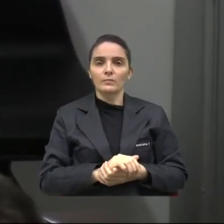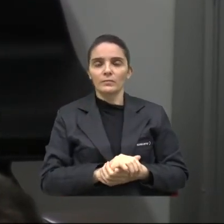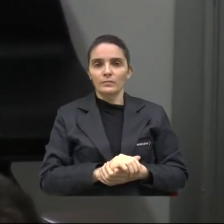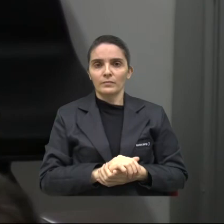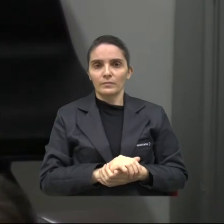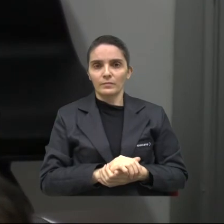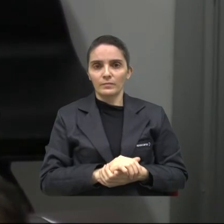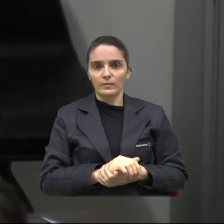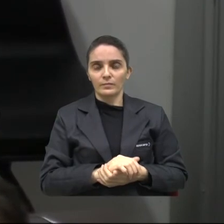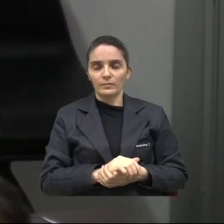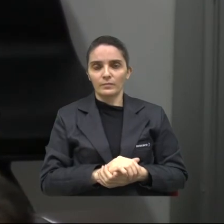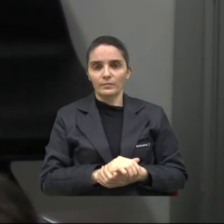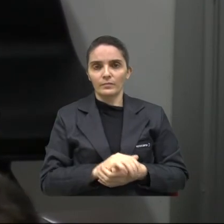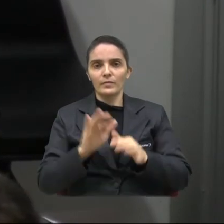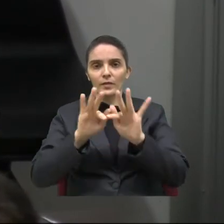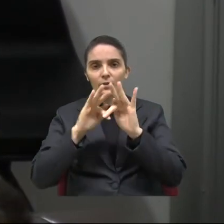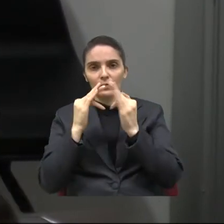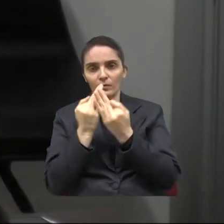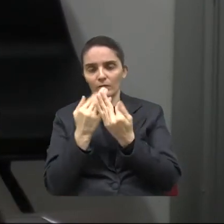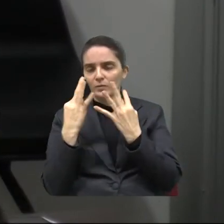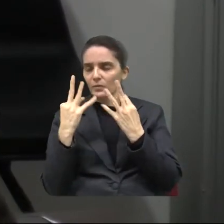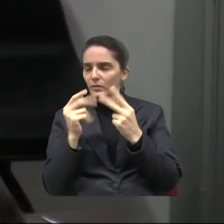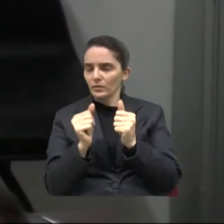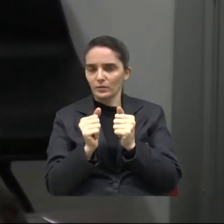que esse legado eu acredito que a família toda vai levar.